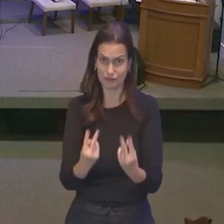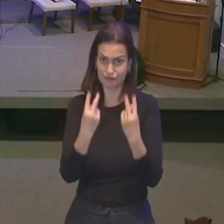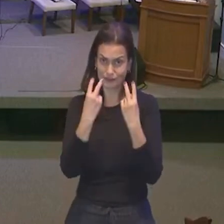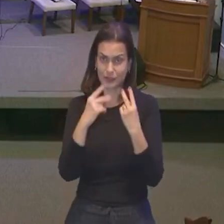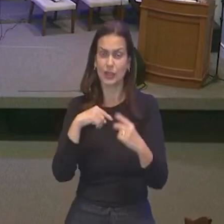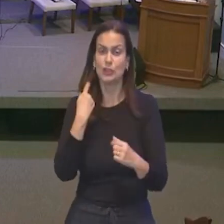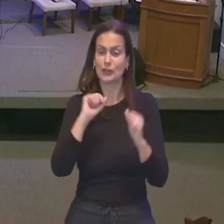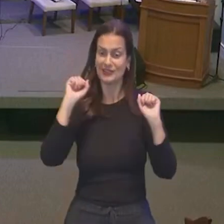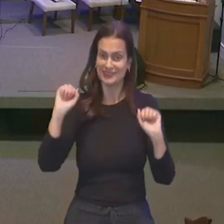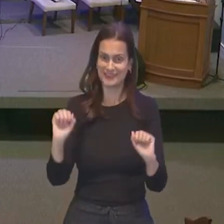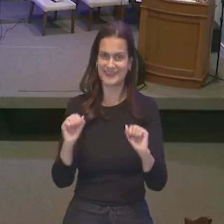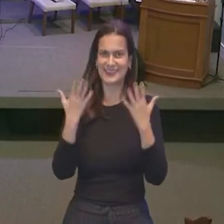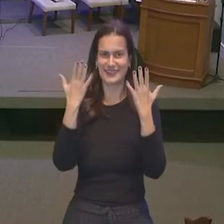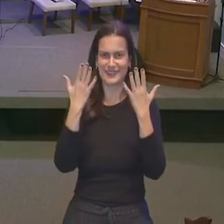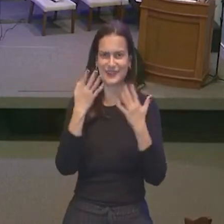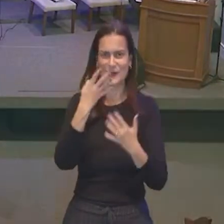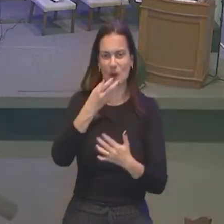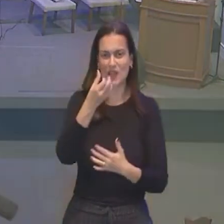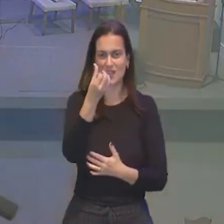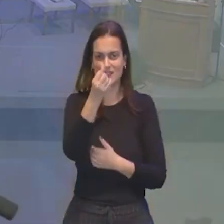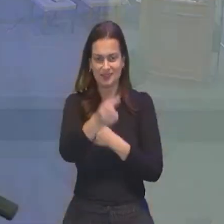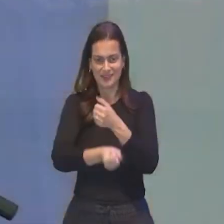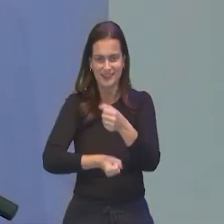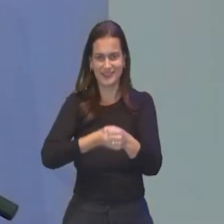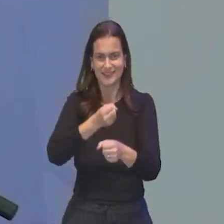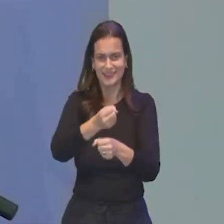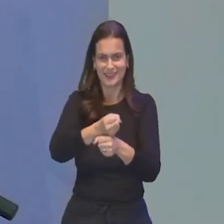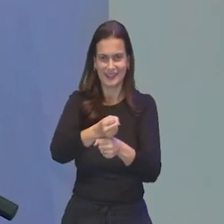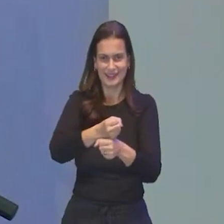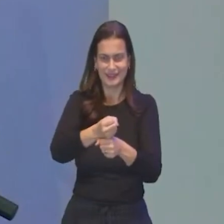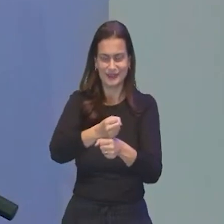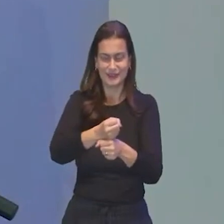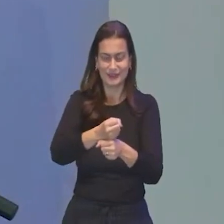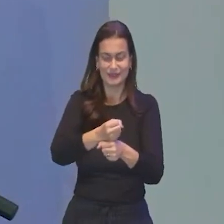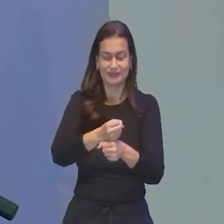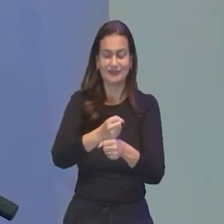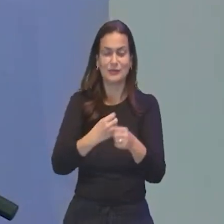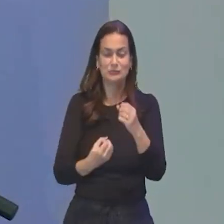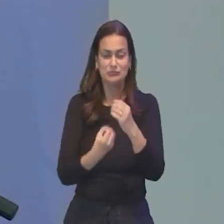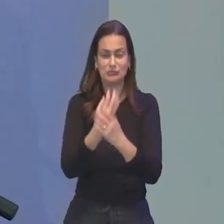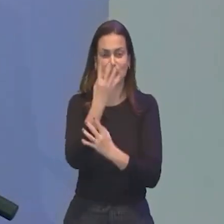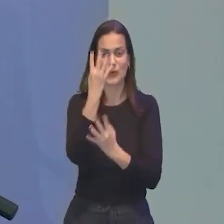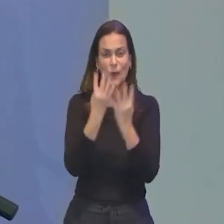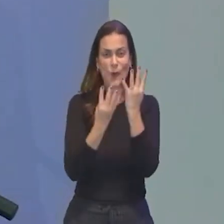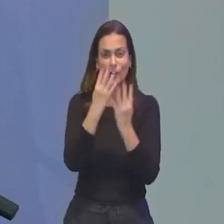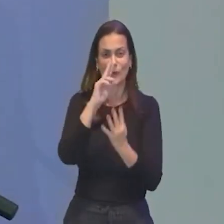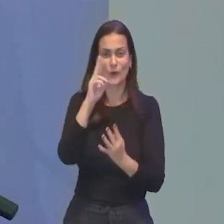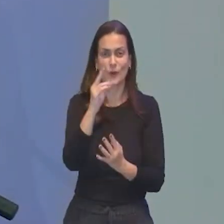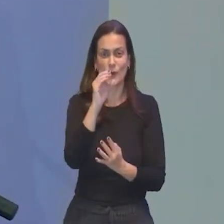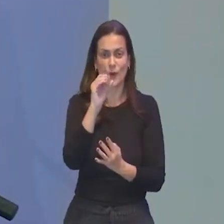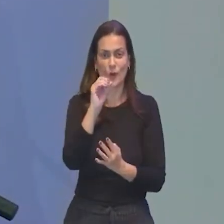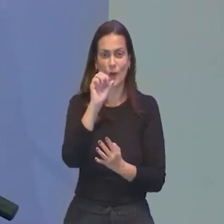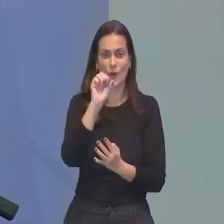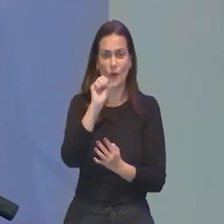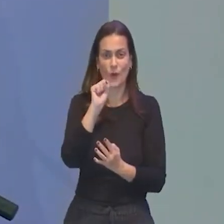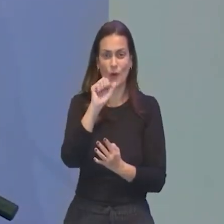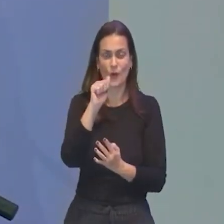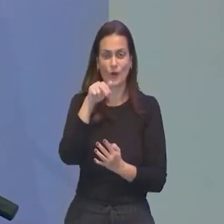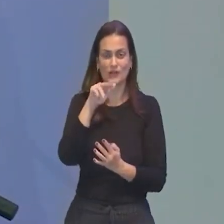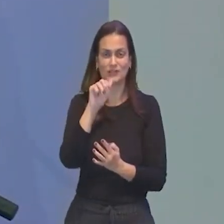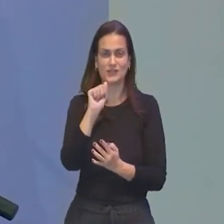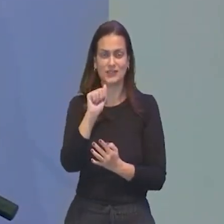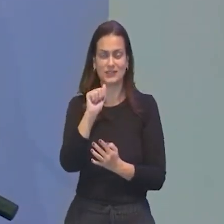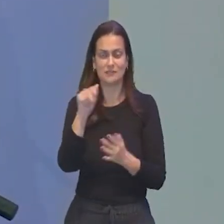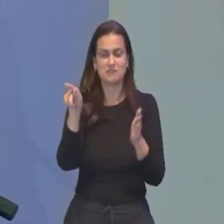estamos comemorando 46 anos de existência do coro Hosana, o coro aqui de nossa igreja, coro